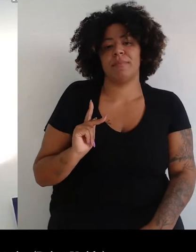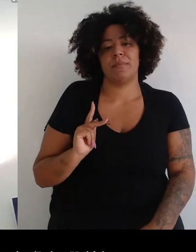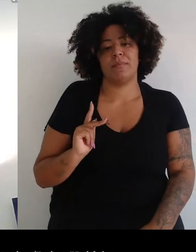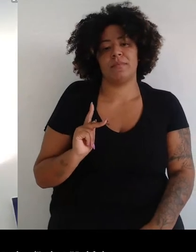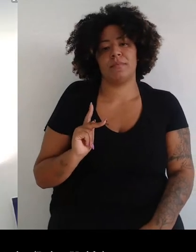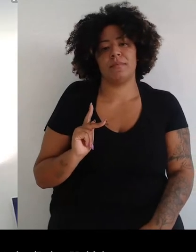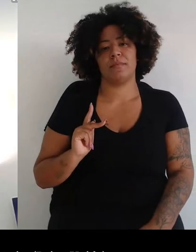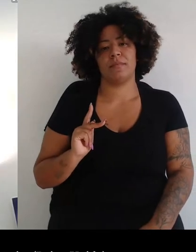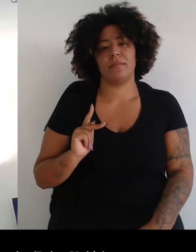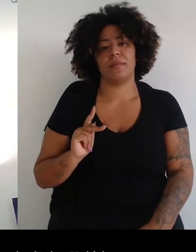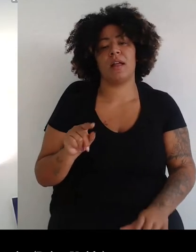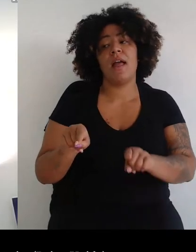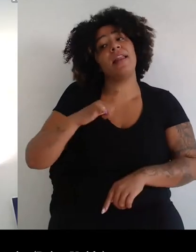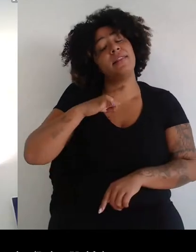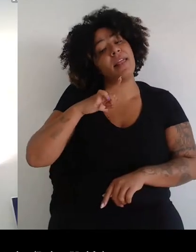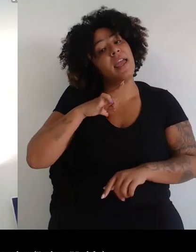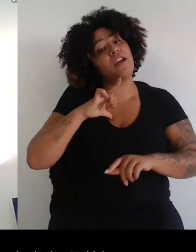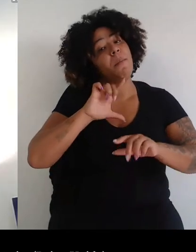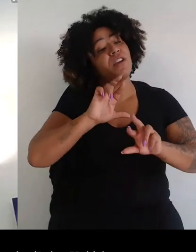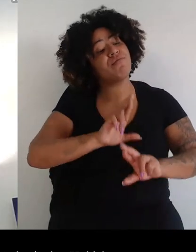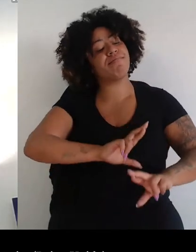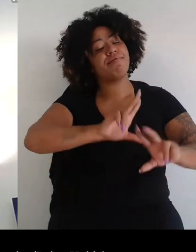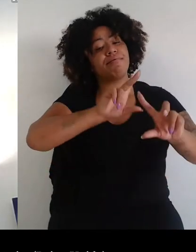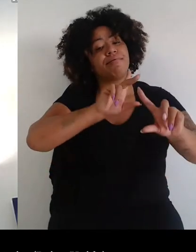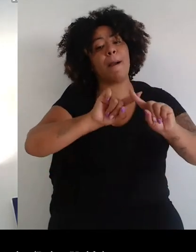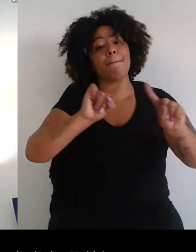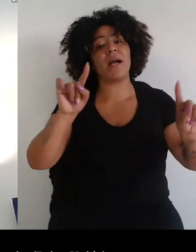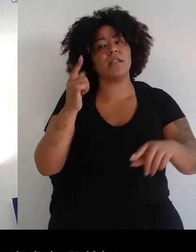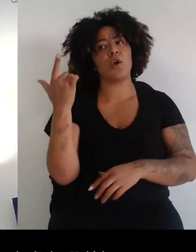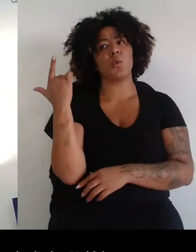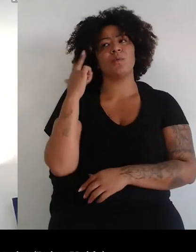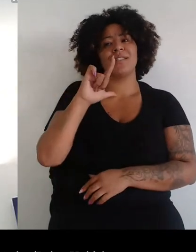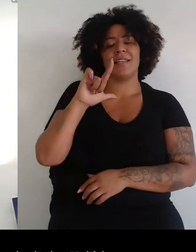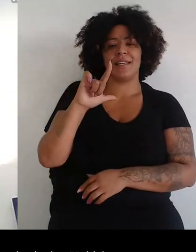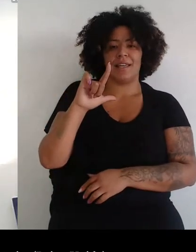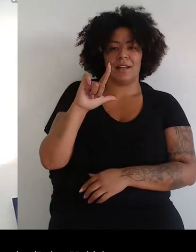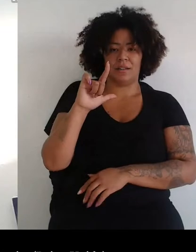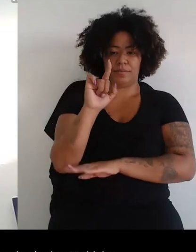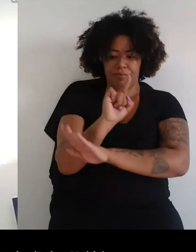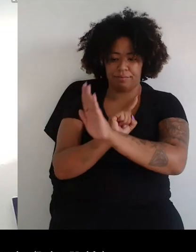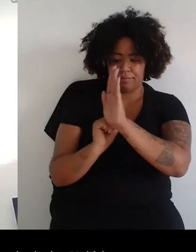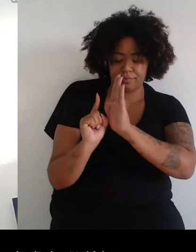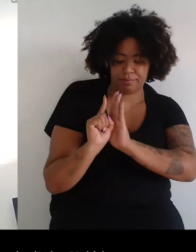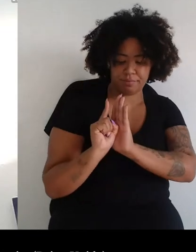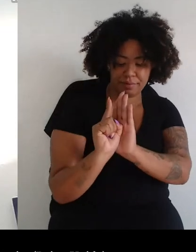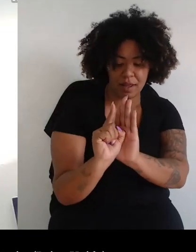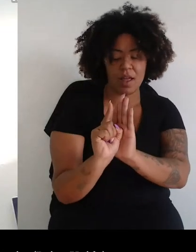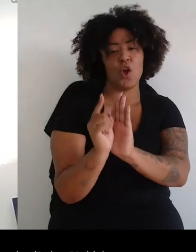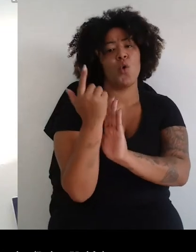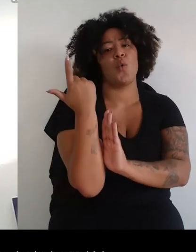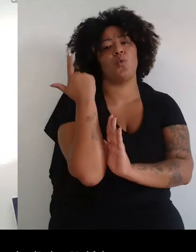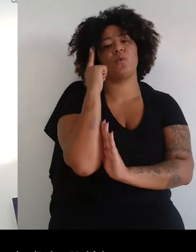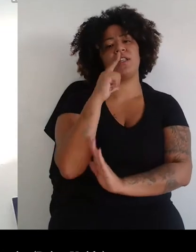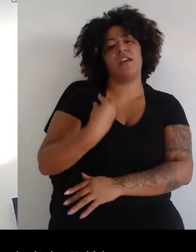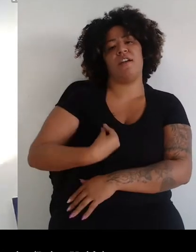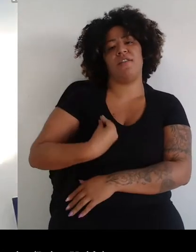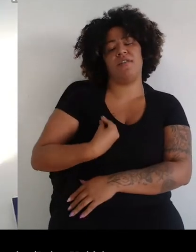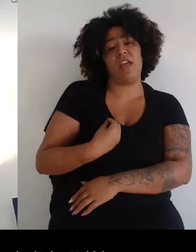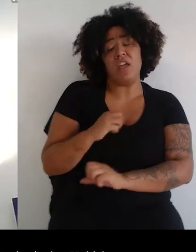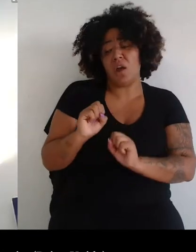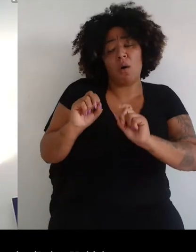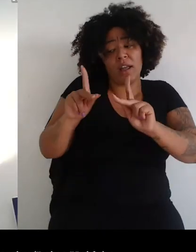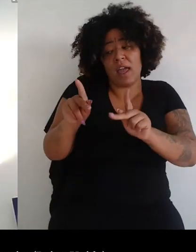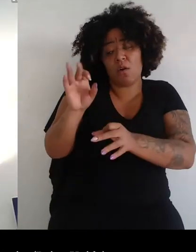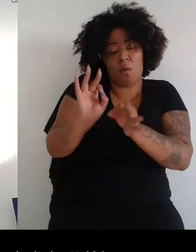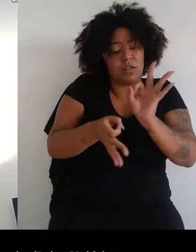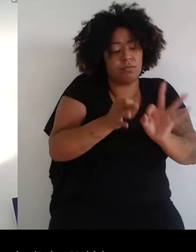ele conseguia se tornar entre aspas uma personagem que conseguia se dar bem apesar desse julgamentos eu